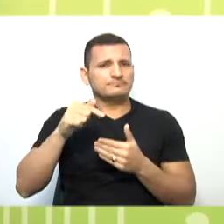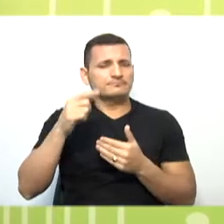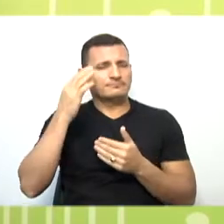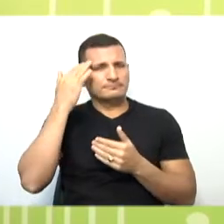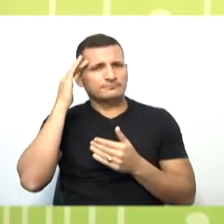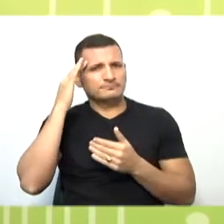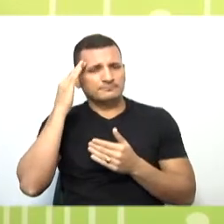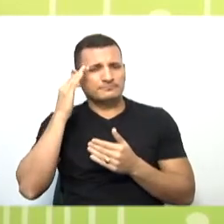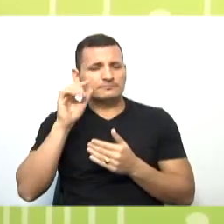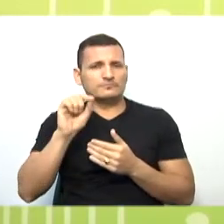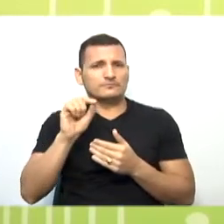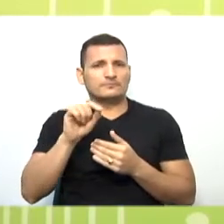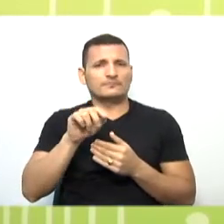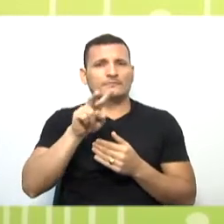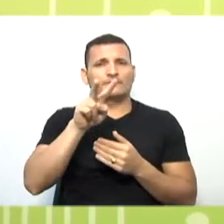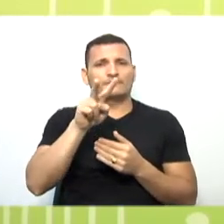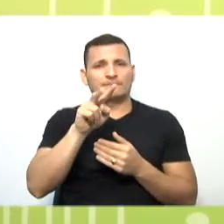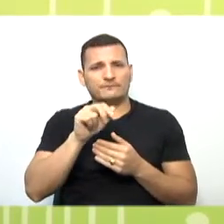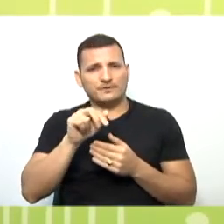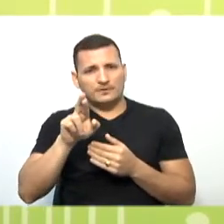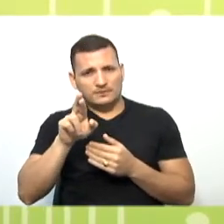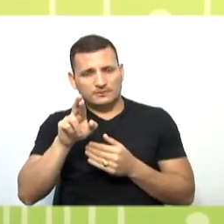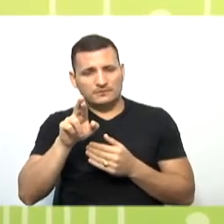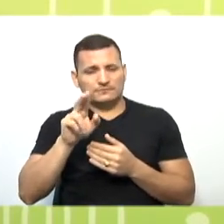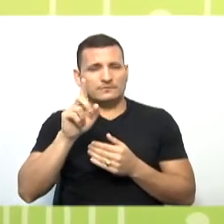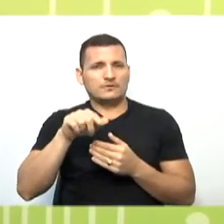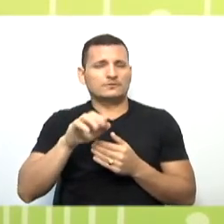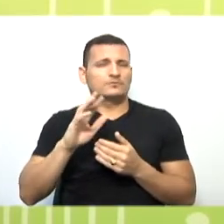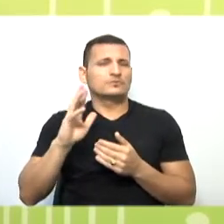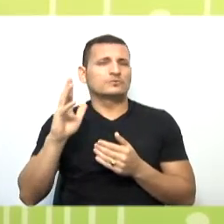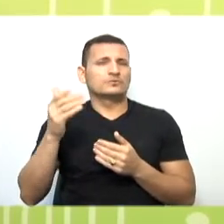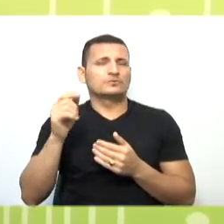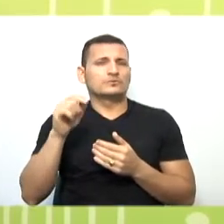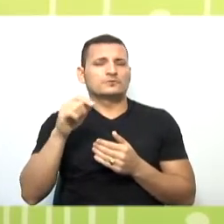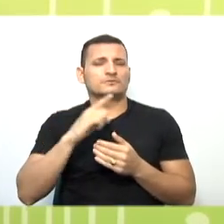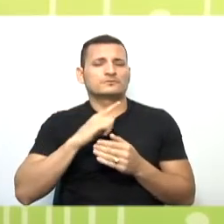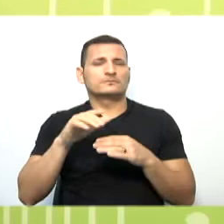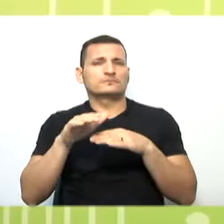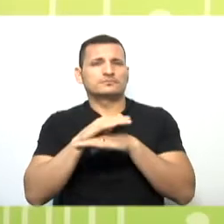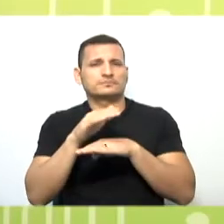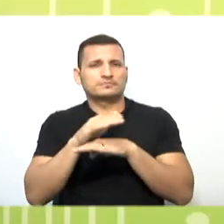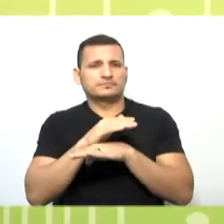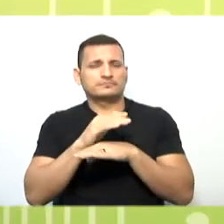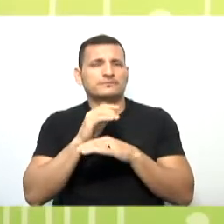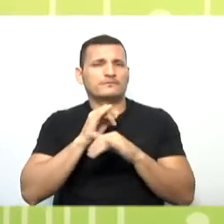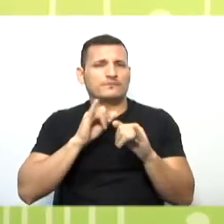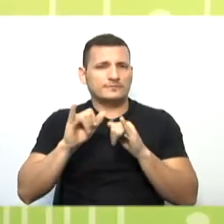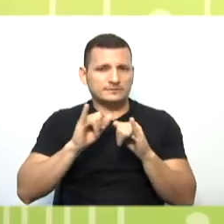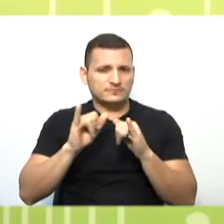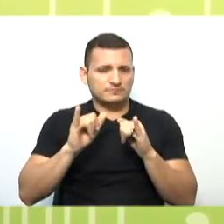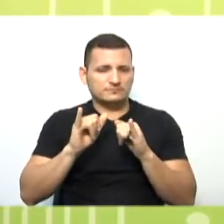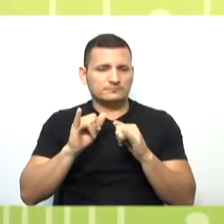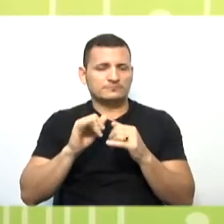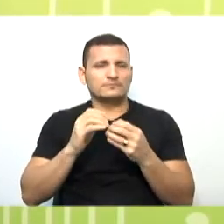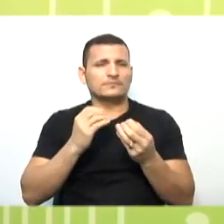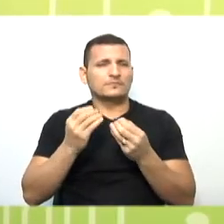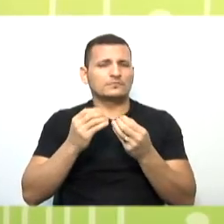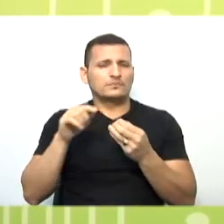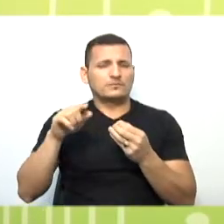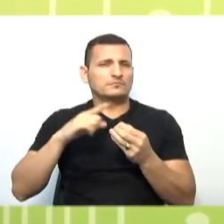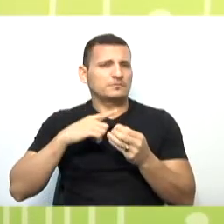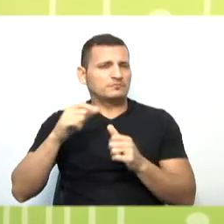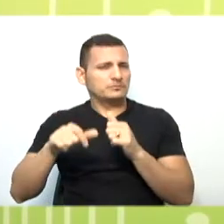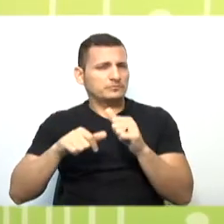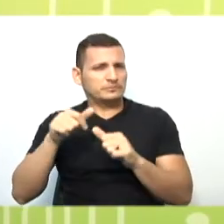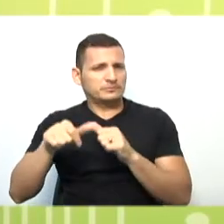é variável é tudo aquilo que armazena valor. E como ela varia,